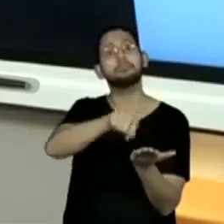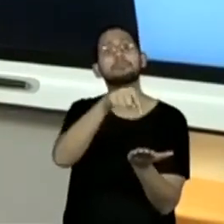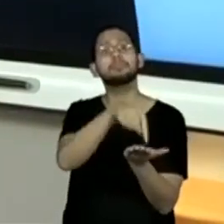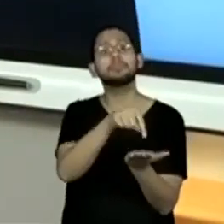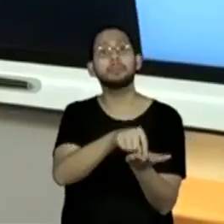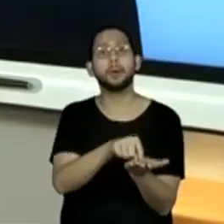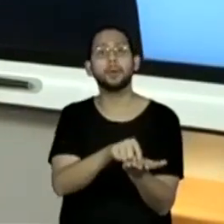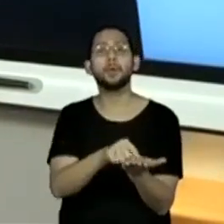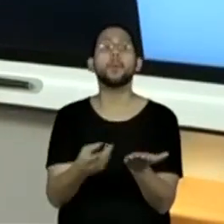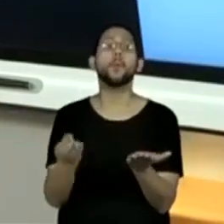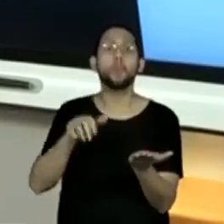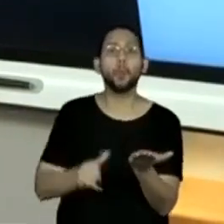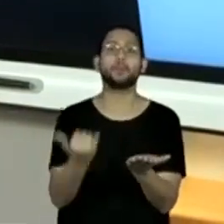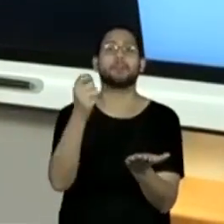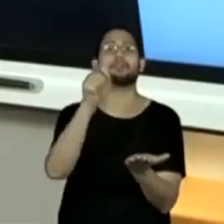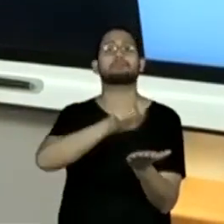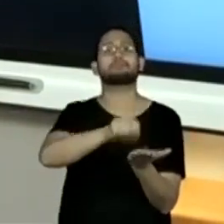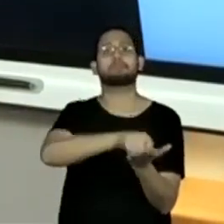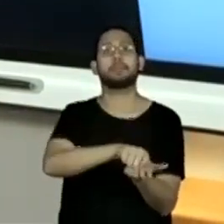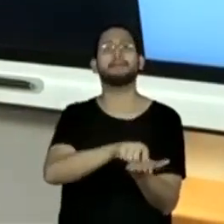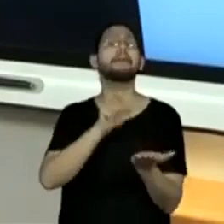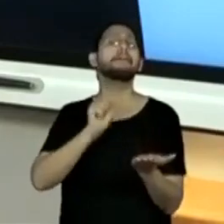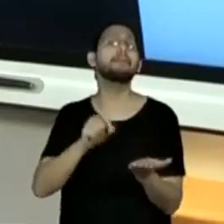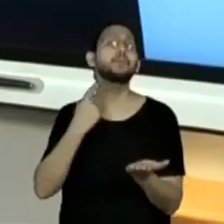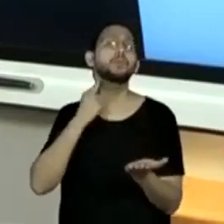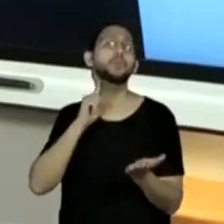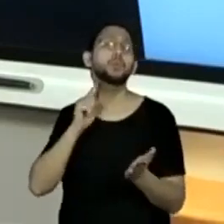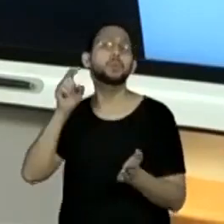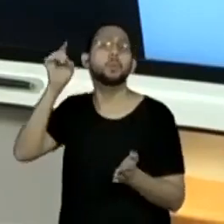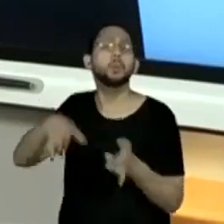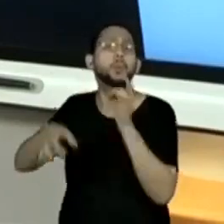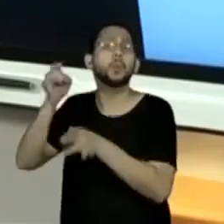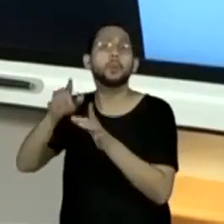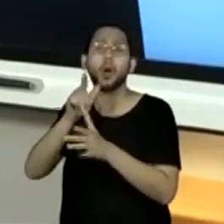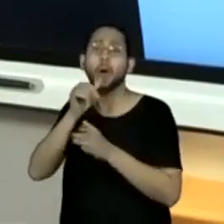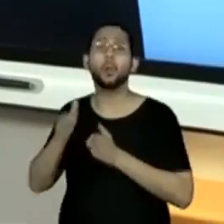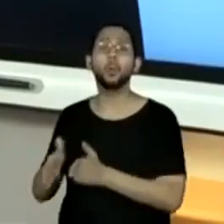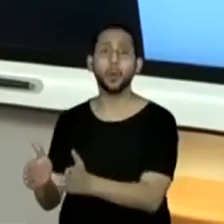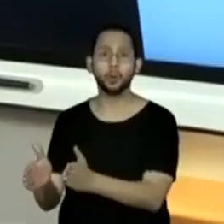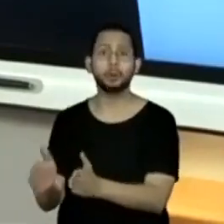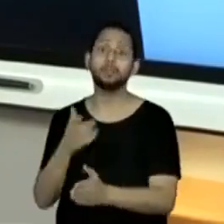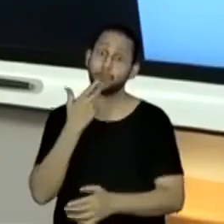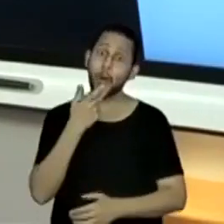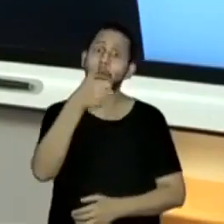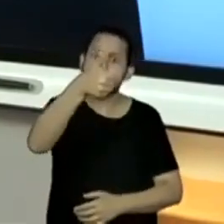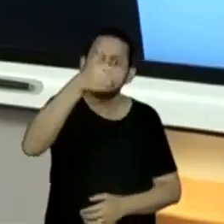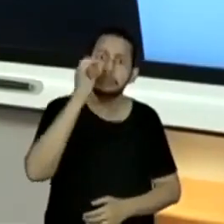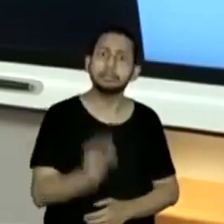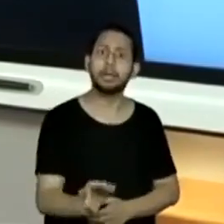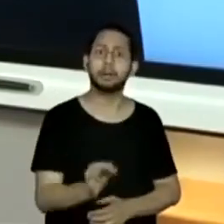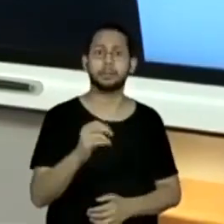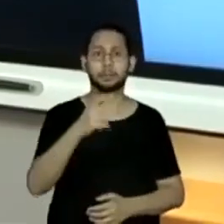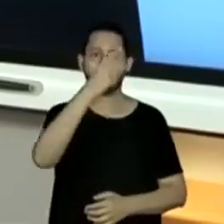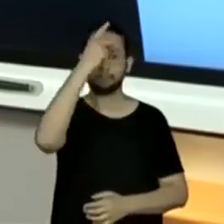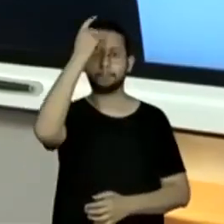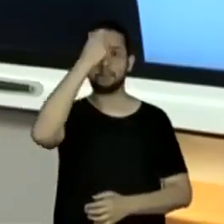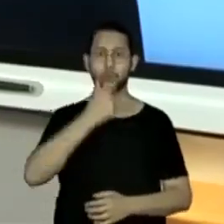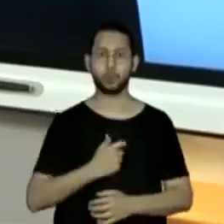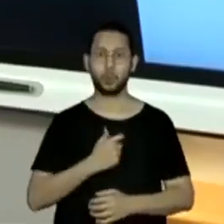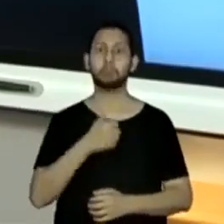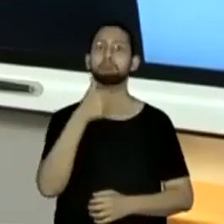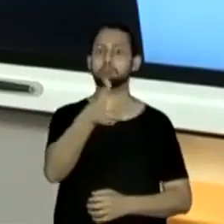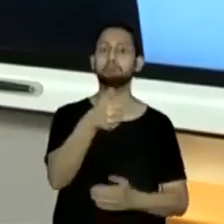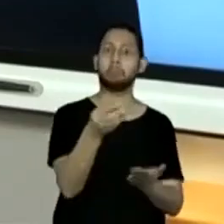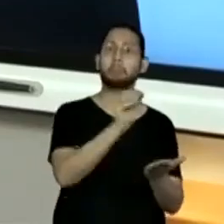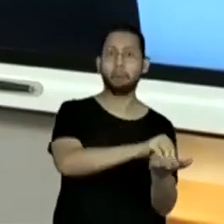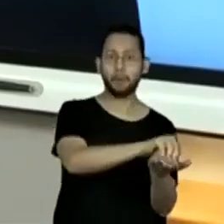polui o Rio Tietê. E essa resposta que vocês colocaram está totalmente certo, são as pessoas. Porque nesse exato momento eu vou conversar com a família e com os